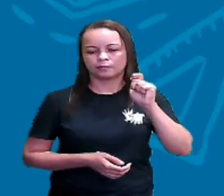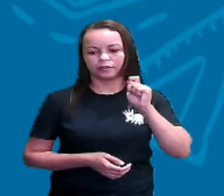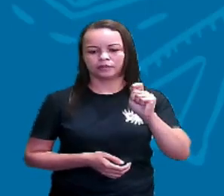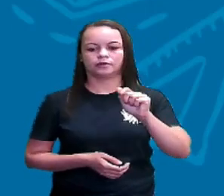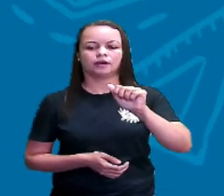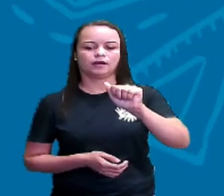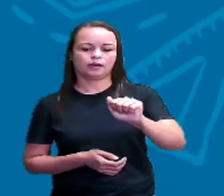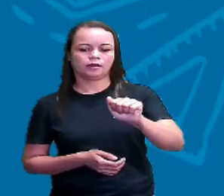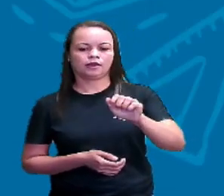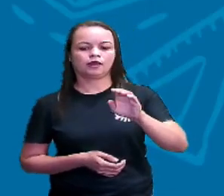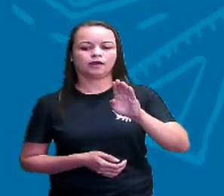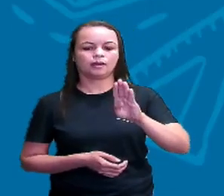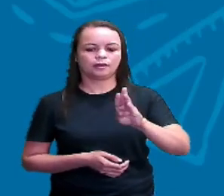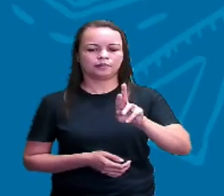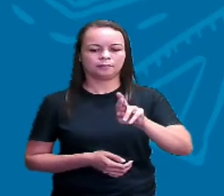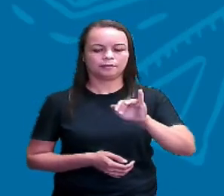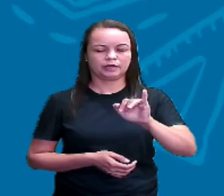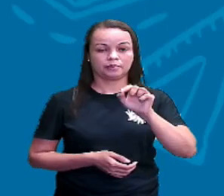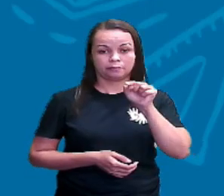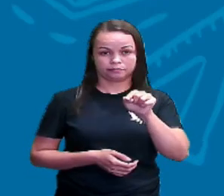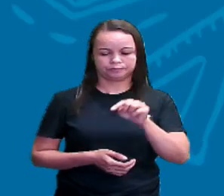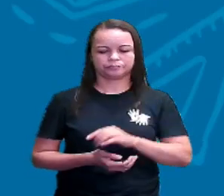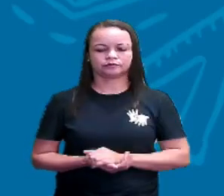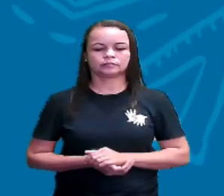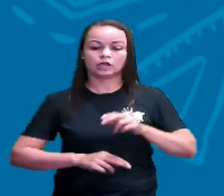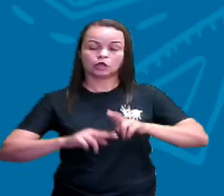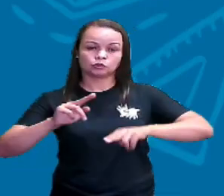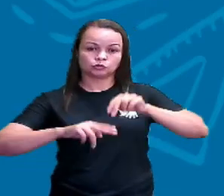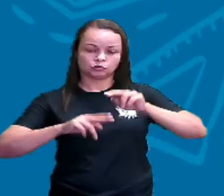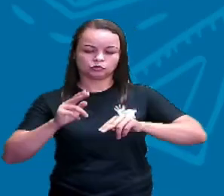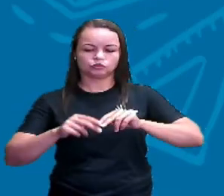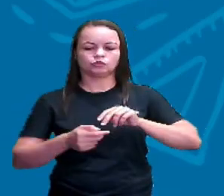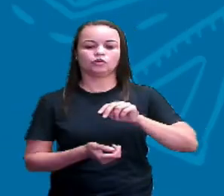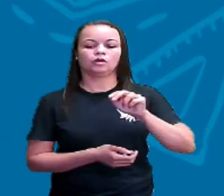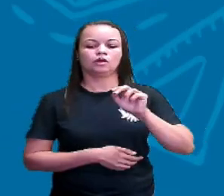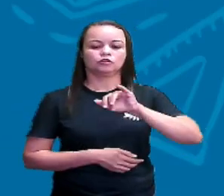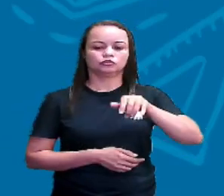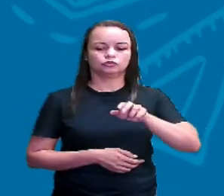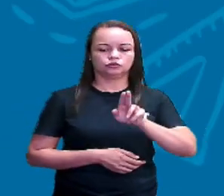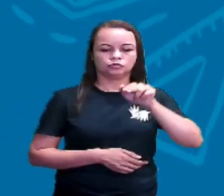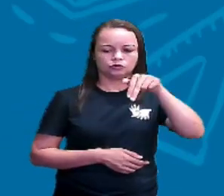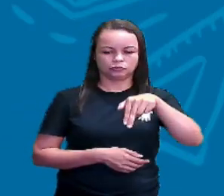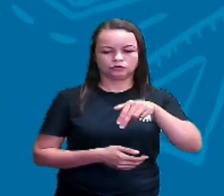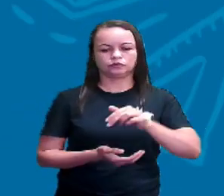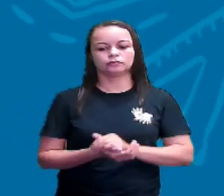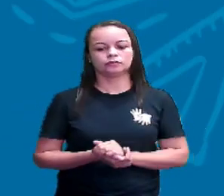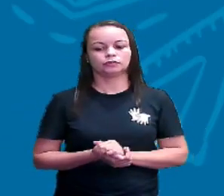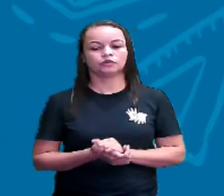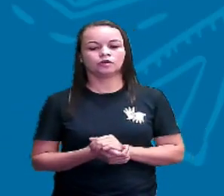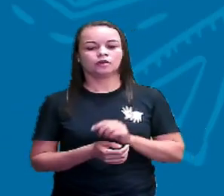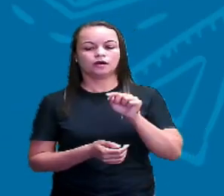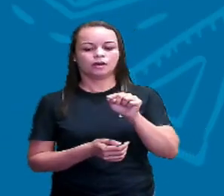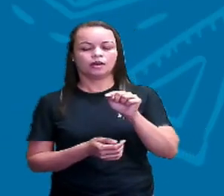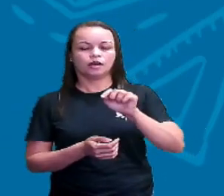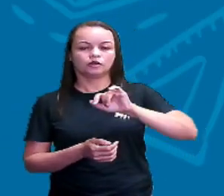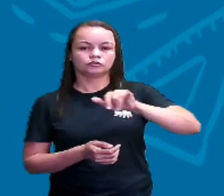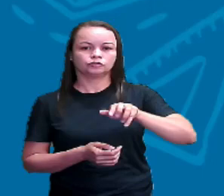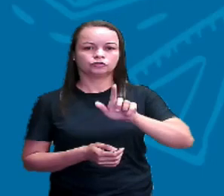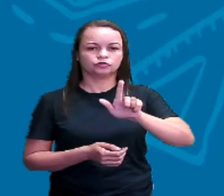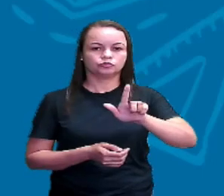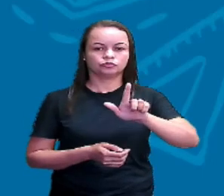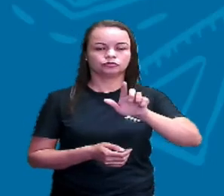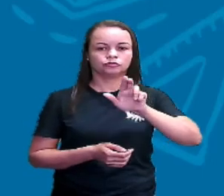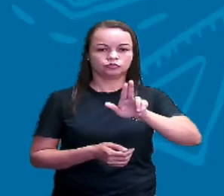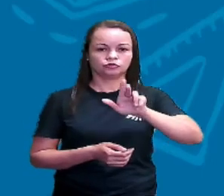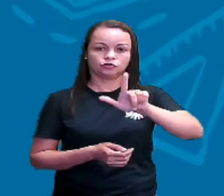um ponto. Junho até a letra N, julho até a letra L. Agosto, a gente escreve